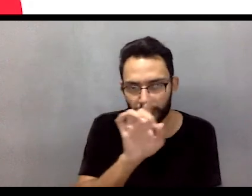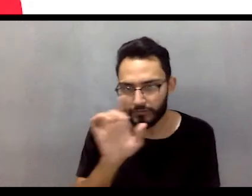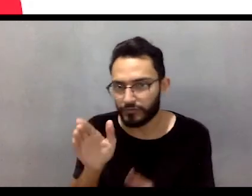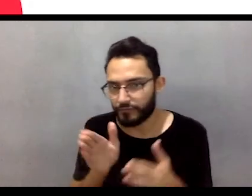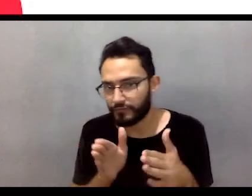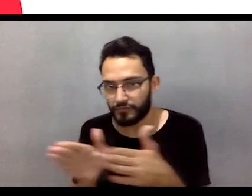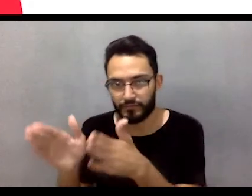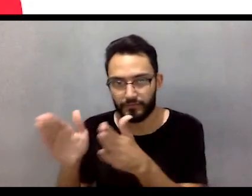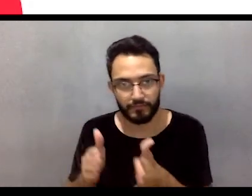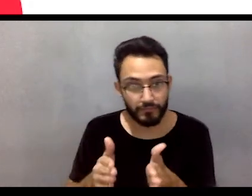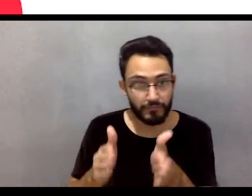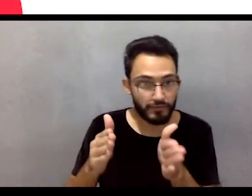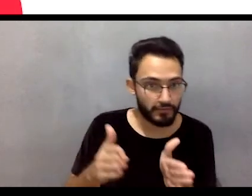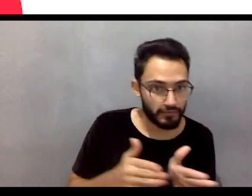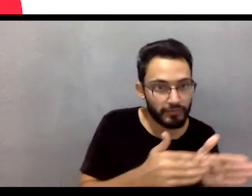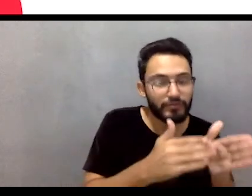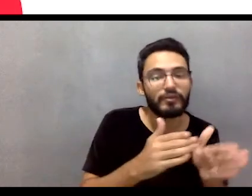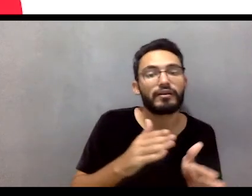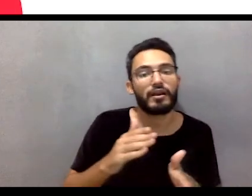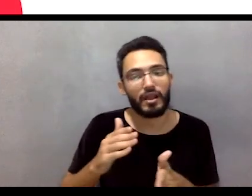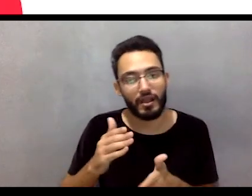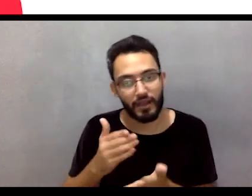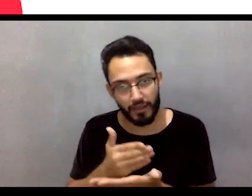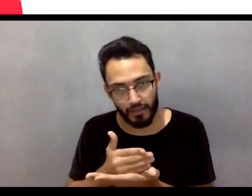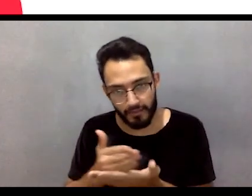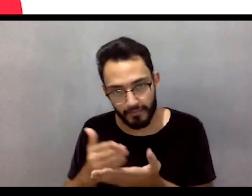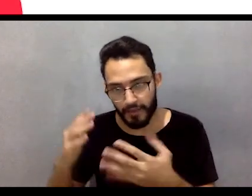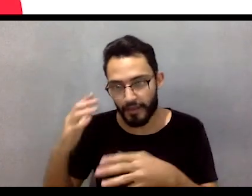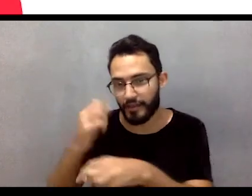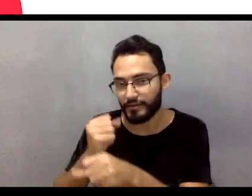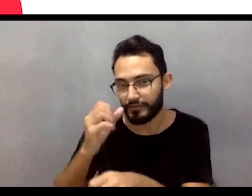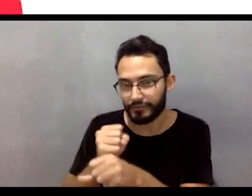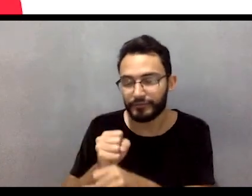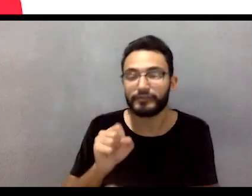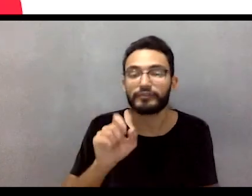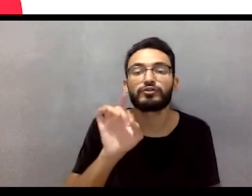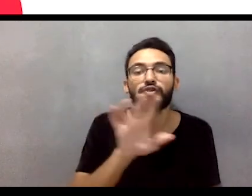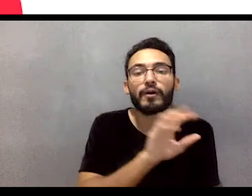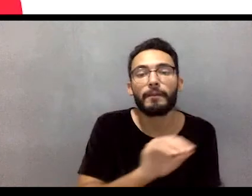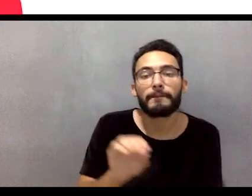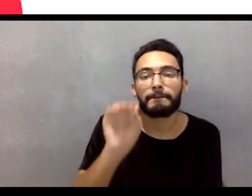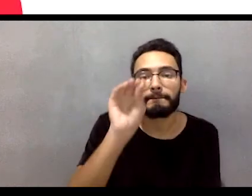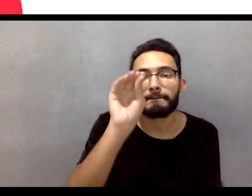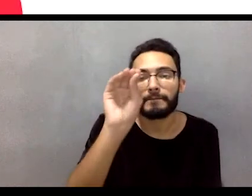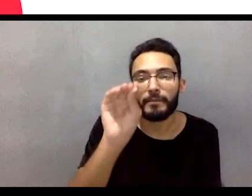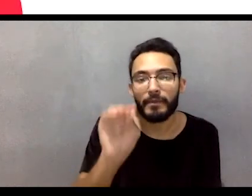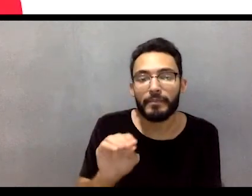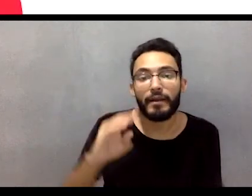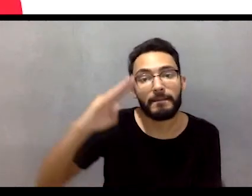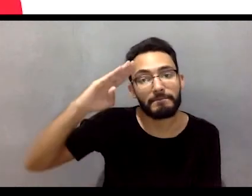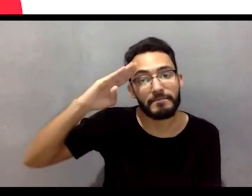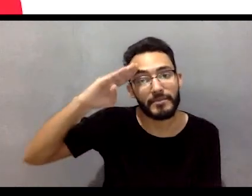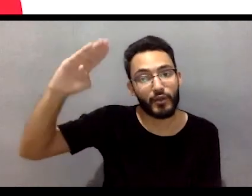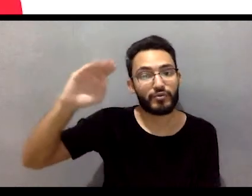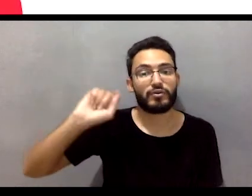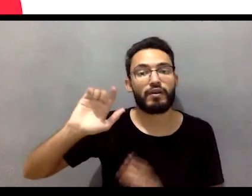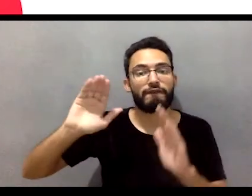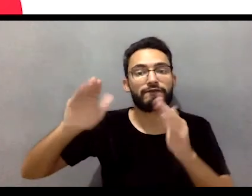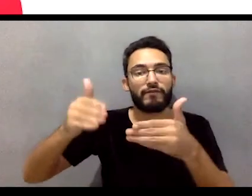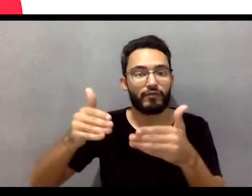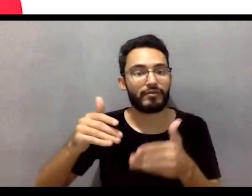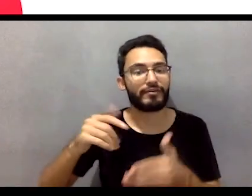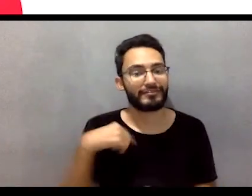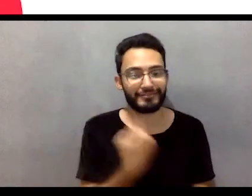direcionadores, pega este cálculo e aí a gente só faz uma priorização. E nós